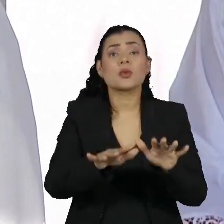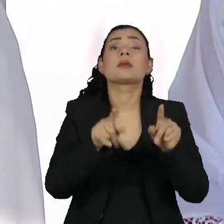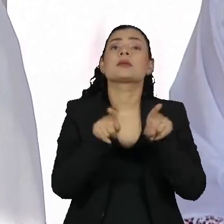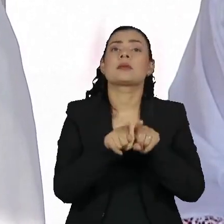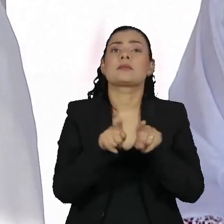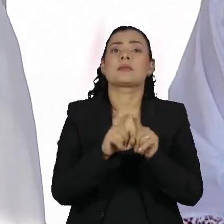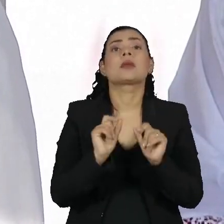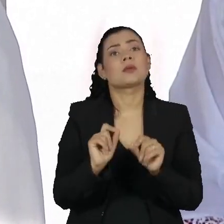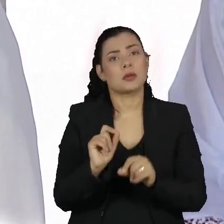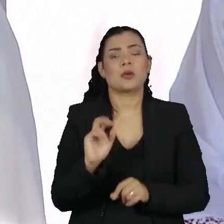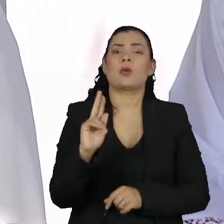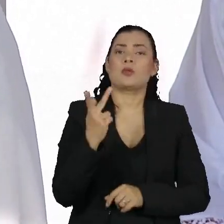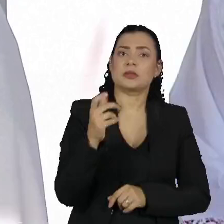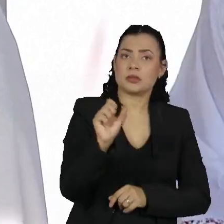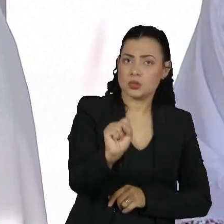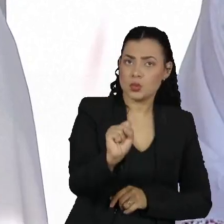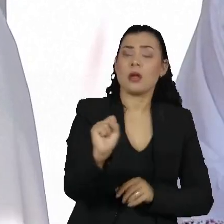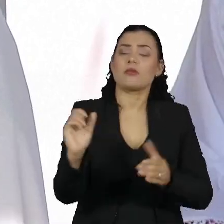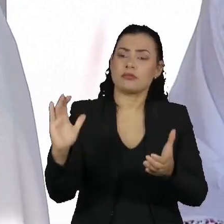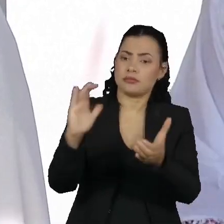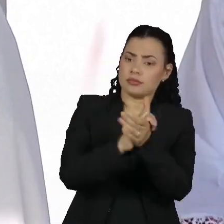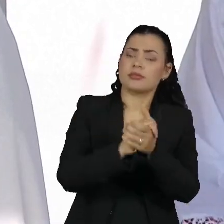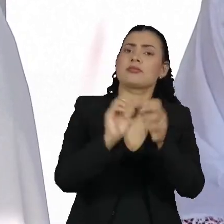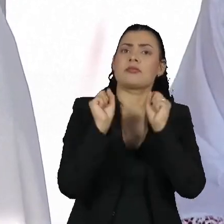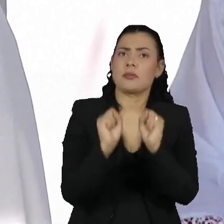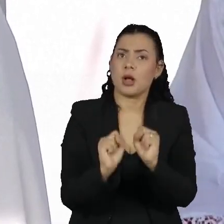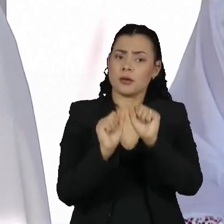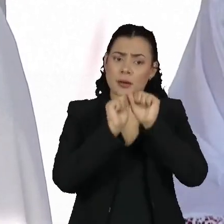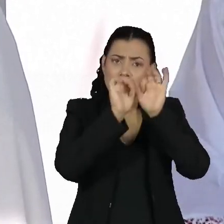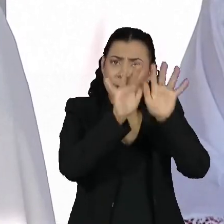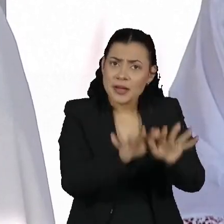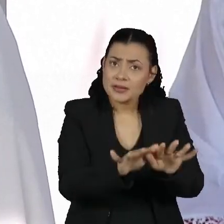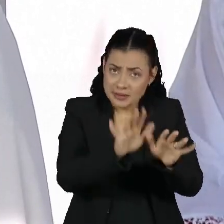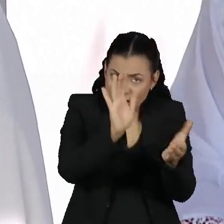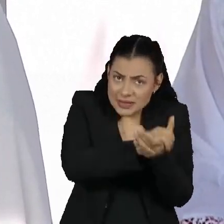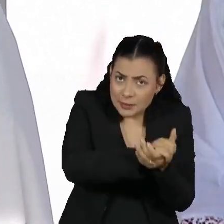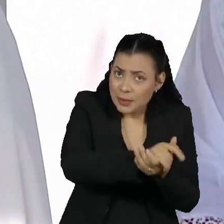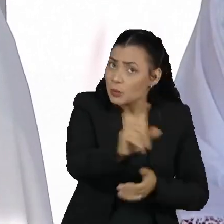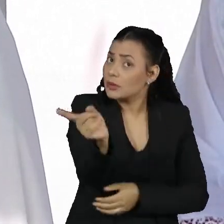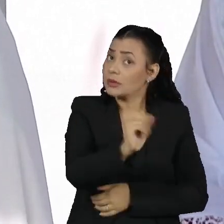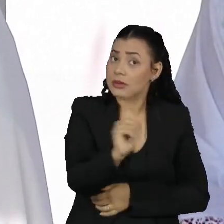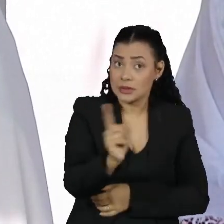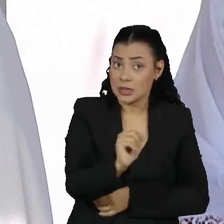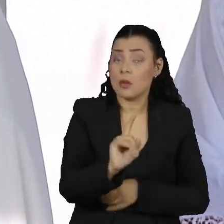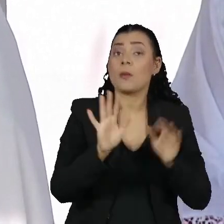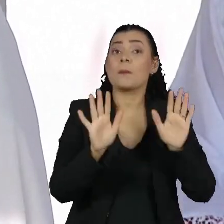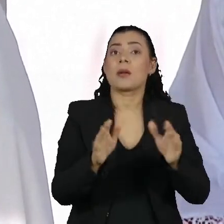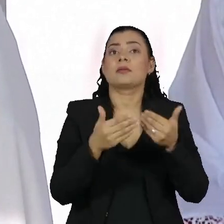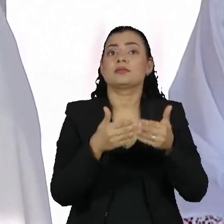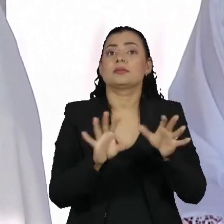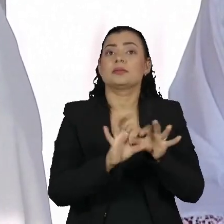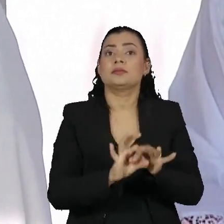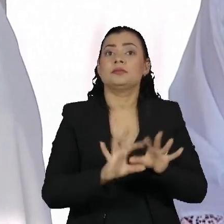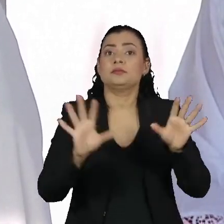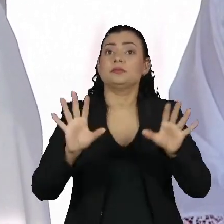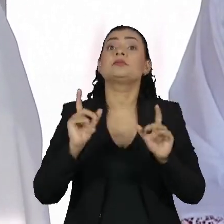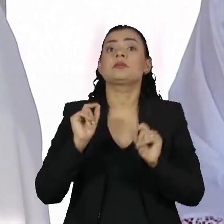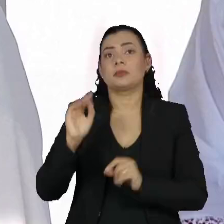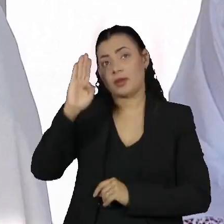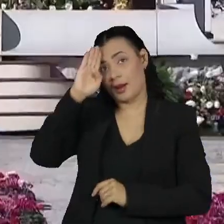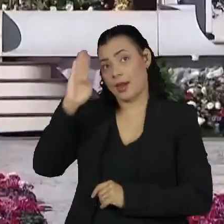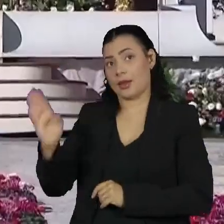homoafetivos Francisco explica que a benção não é um casamento cerimônia permitida só para casais